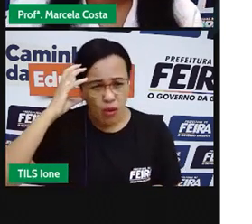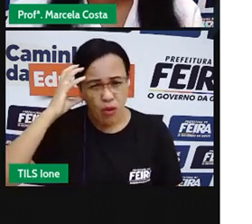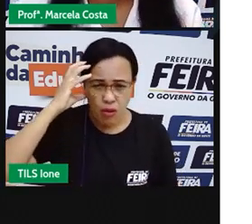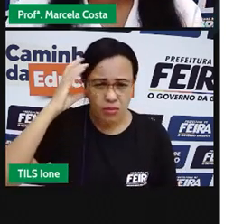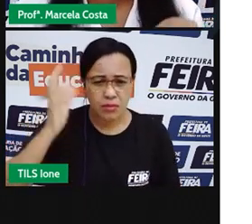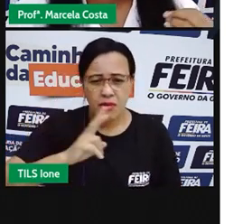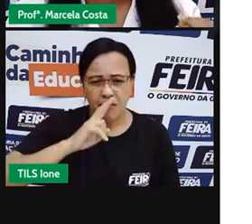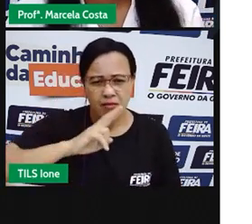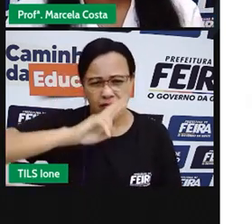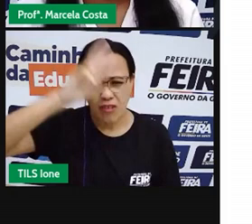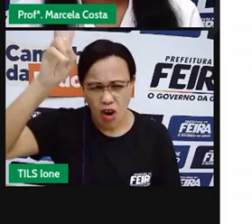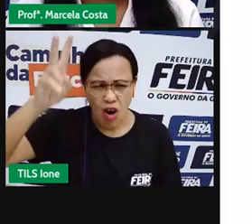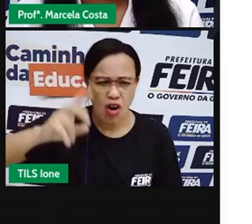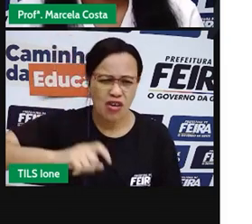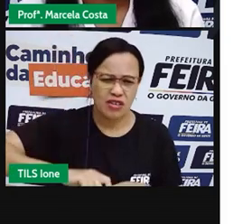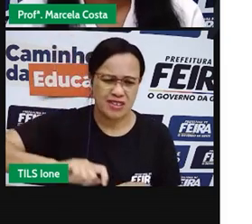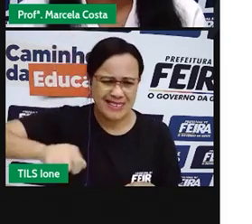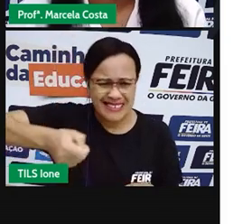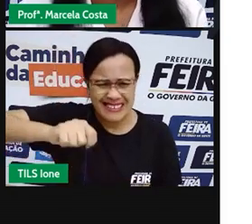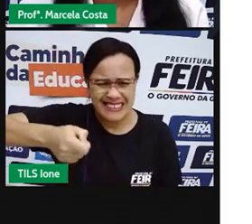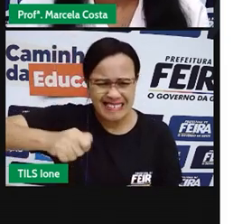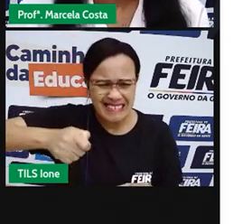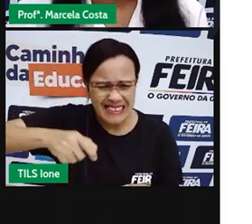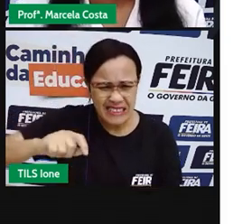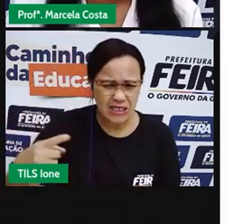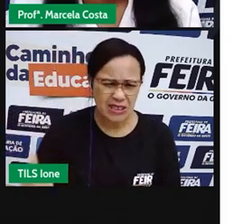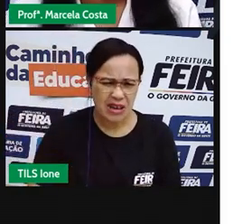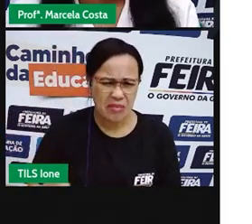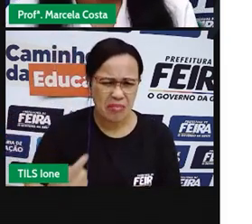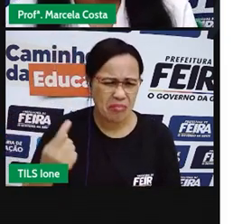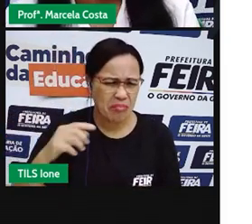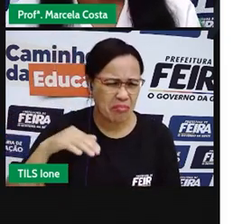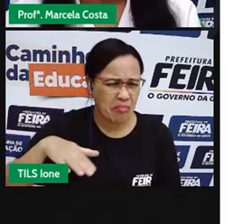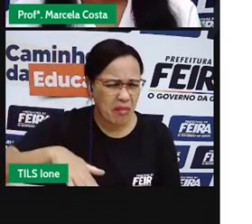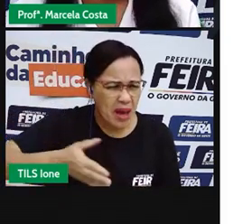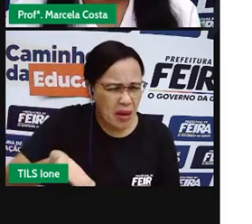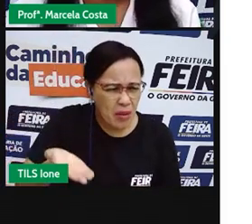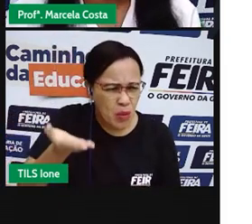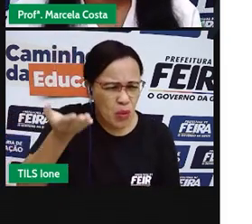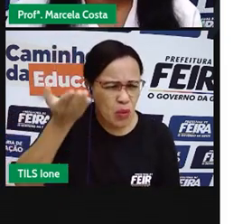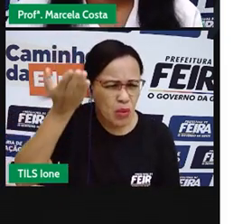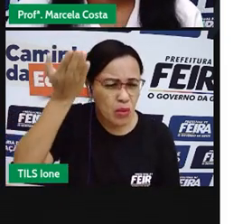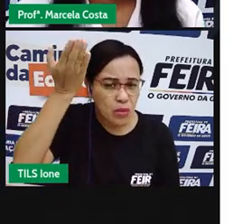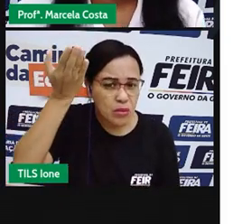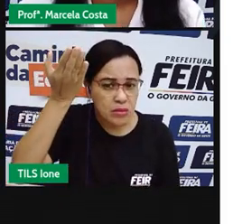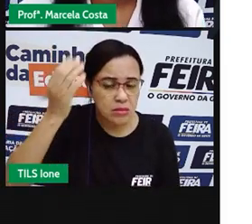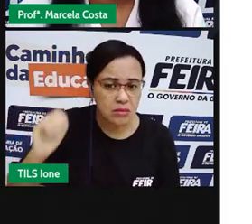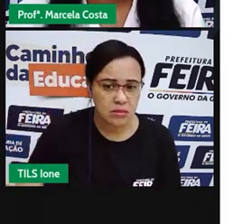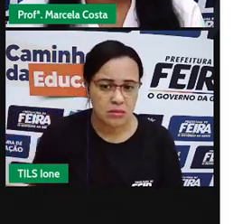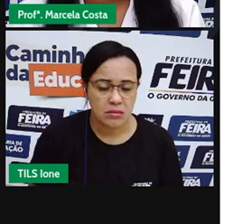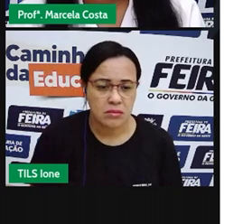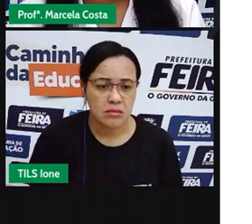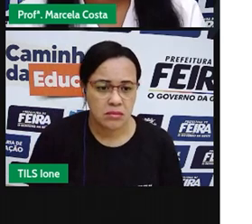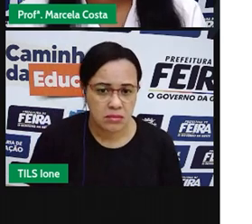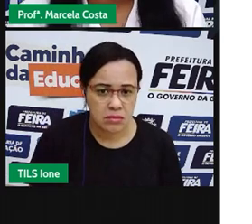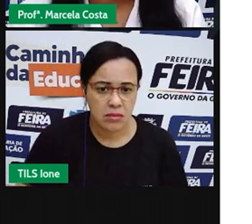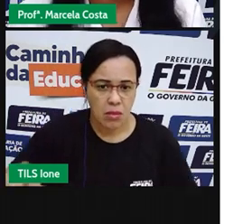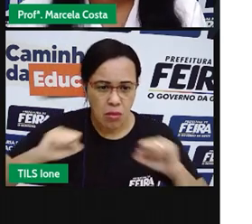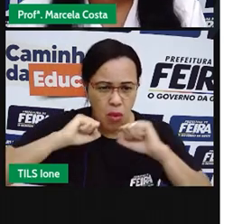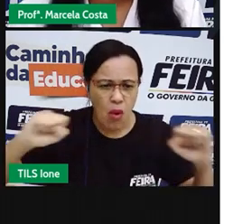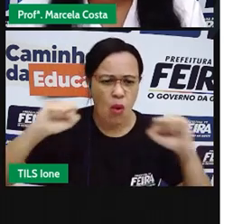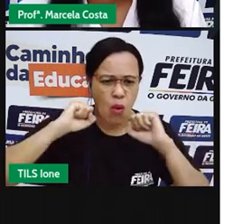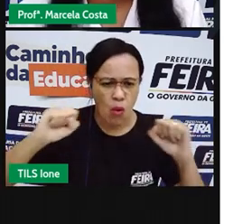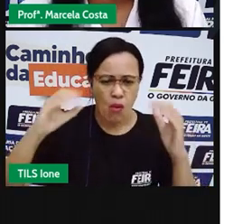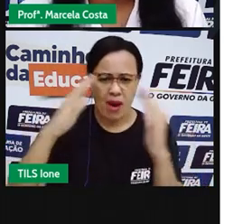um volume bem alto, e aí ele está dançando, se divertindo, e a casa está